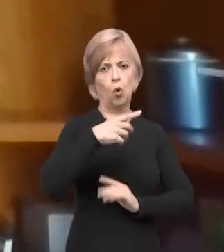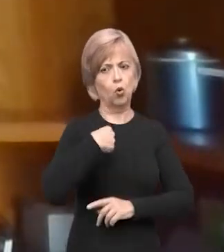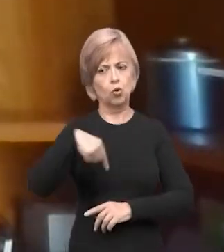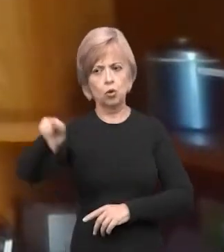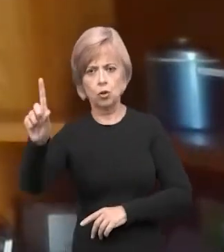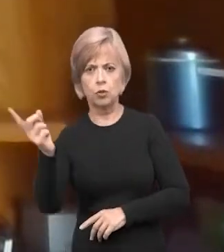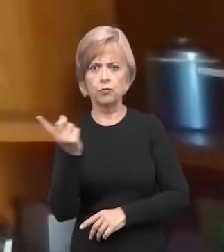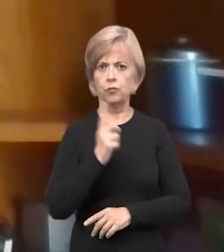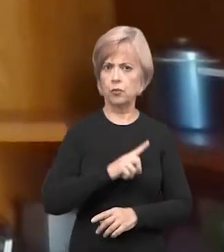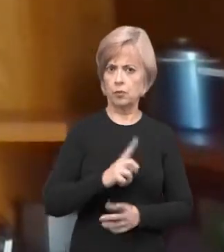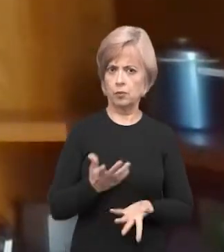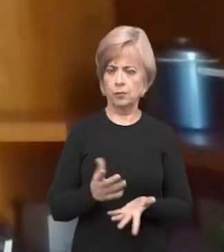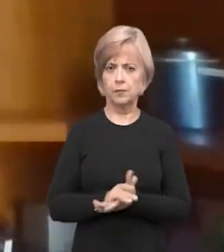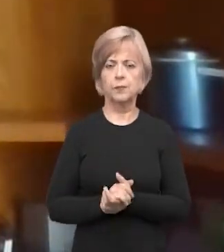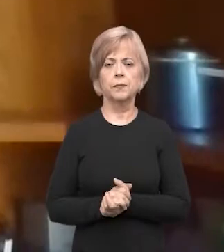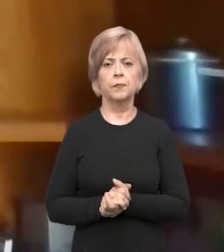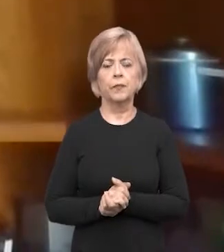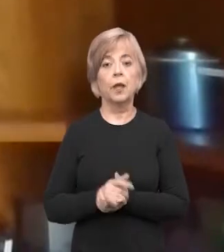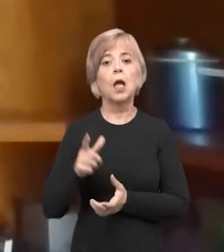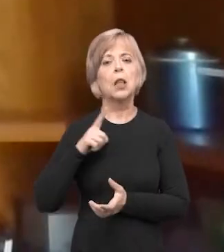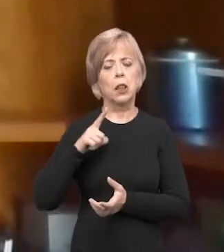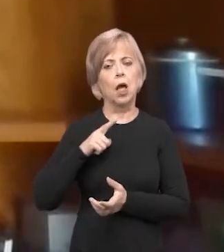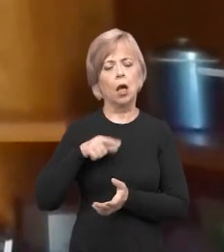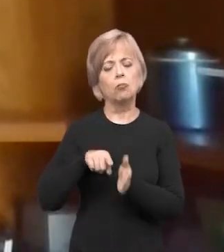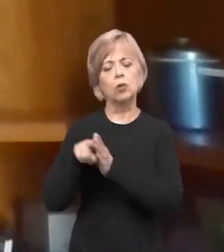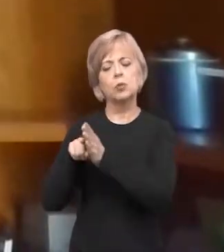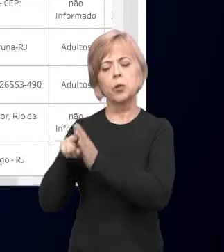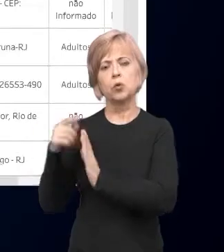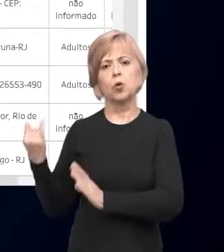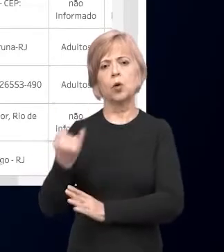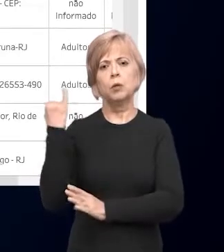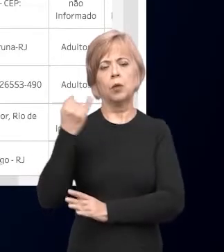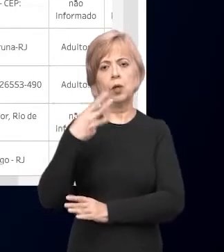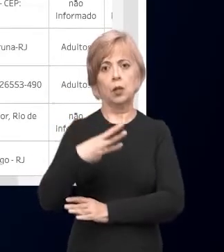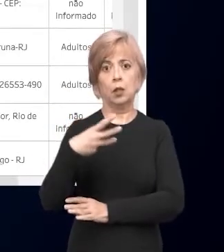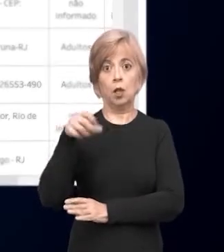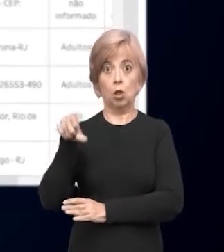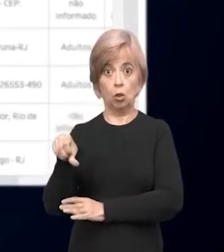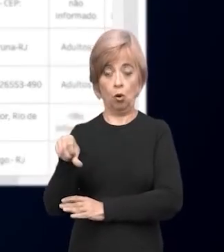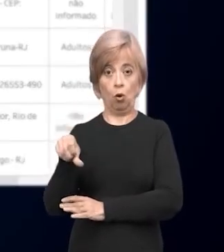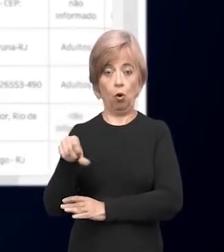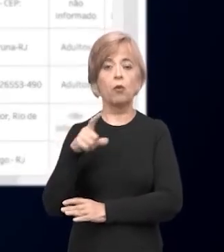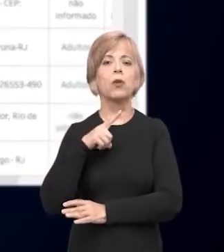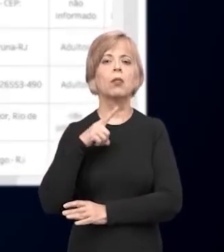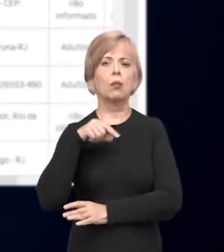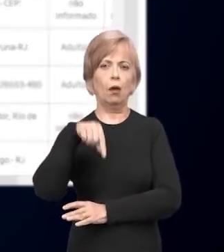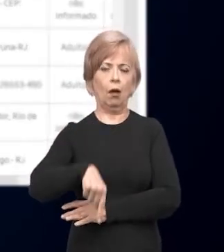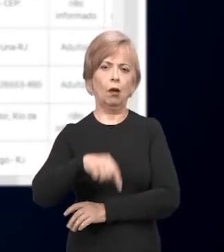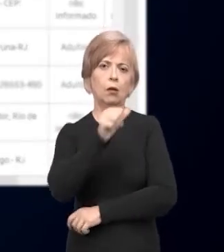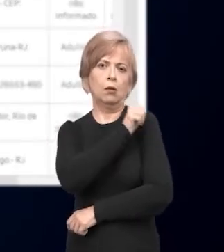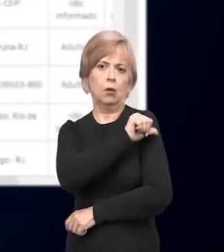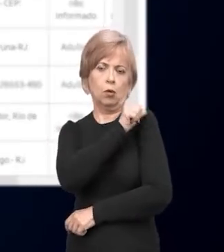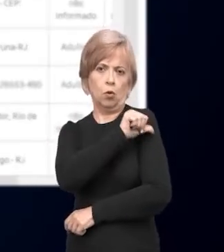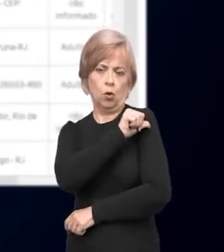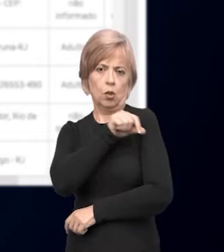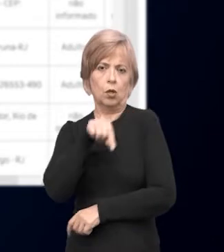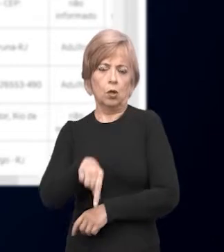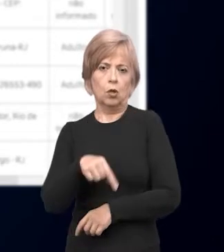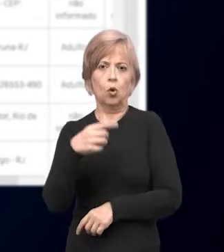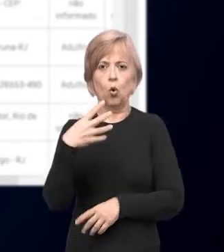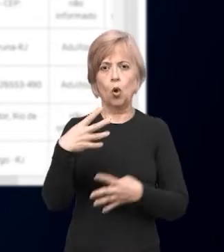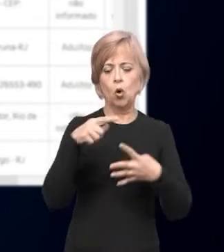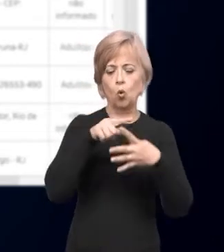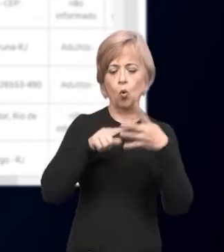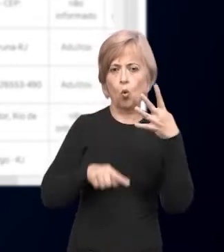têm. Então, foi um levantamento importante. Se verificou que 39 abrigos ainda existem aqui no estado do Rio de Janeiro